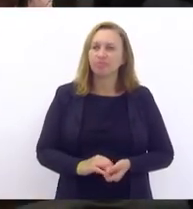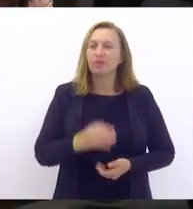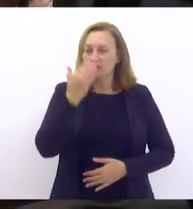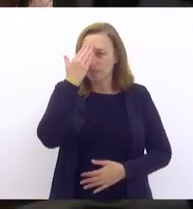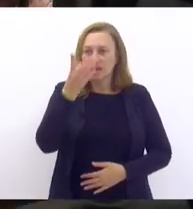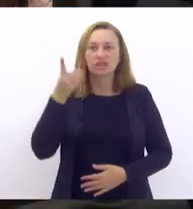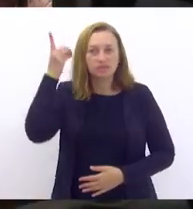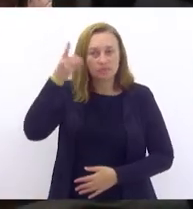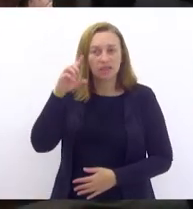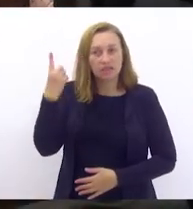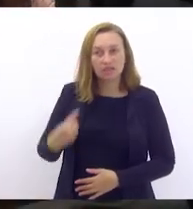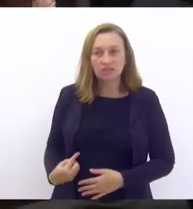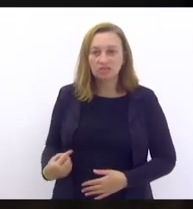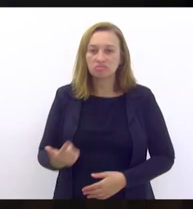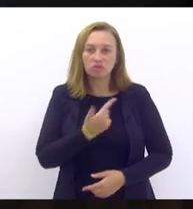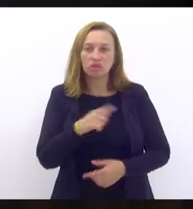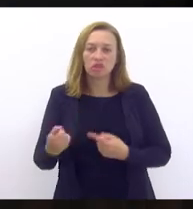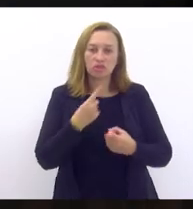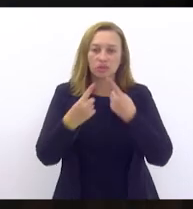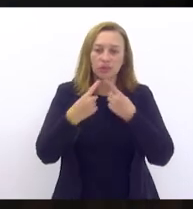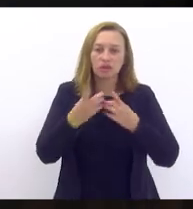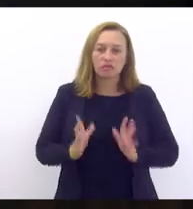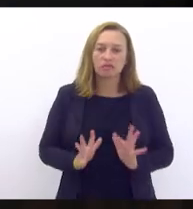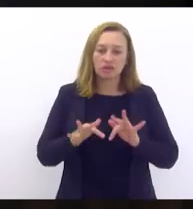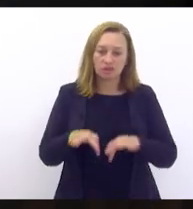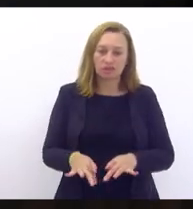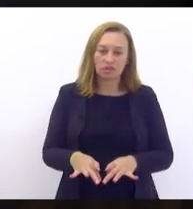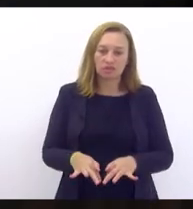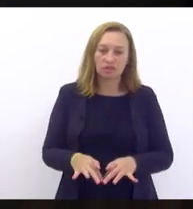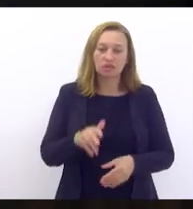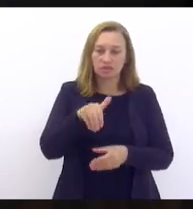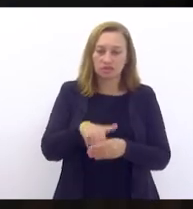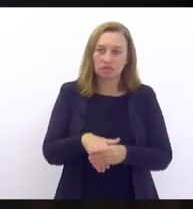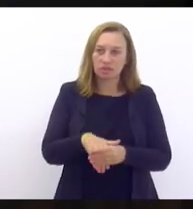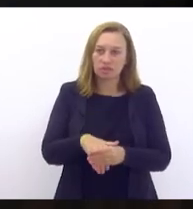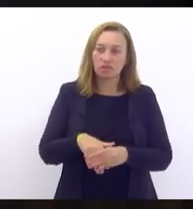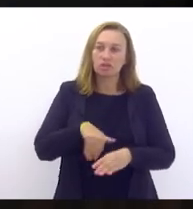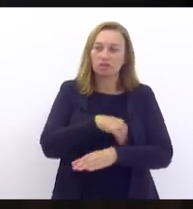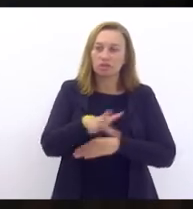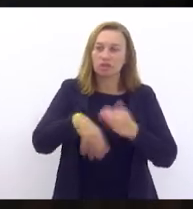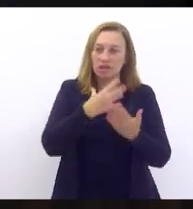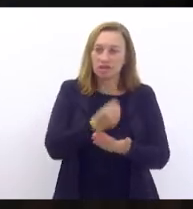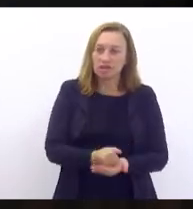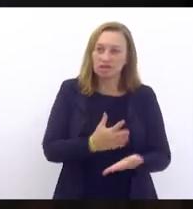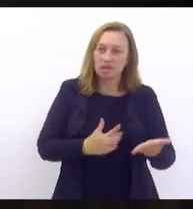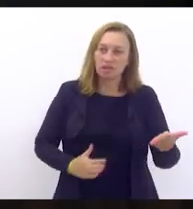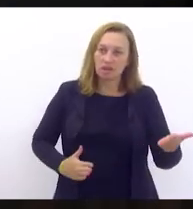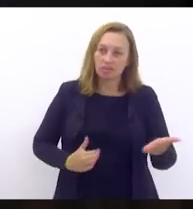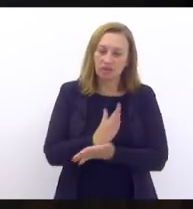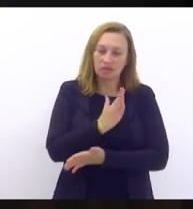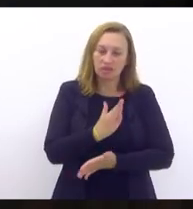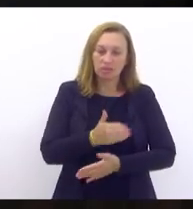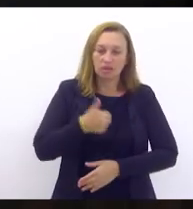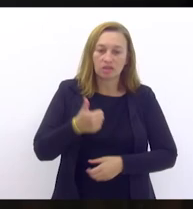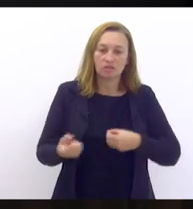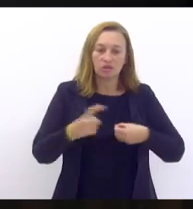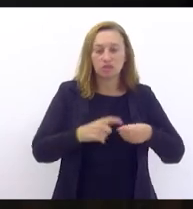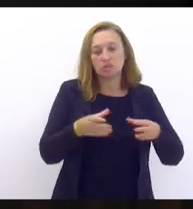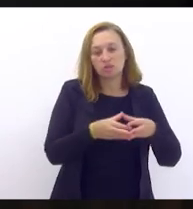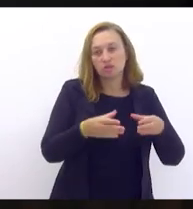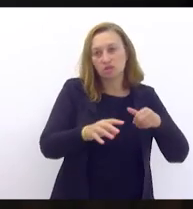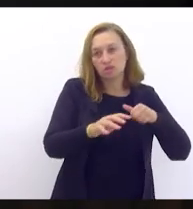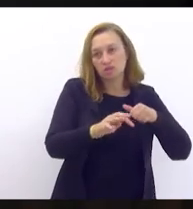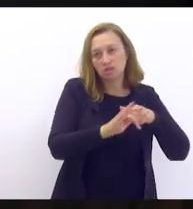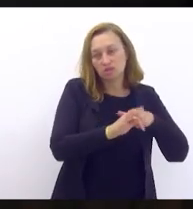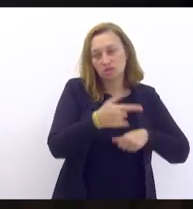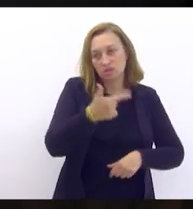Obrigado, deputada Dani. Não havendo mais quem queira discutir, encerrada a discussão, em votação. Senhores que aprovam, permaneçam como estão. Aprovado em primeira e retorno em